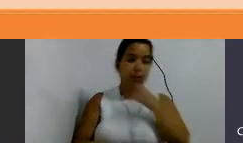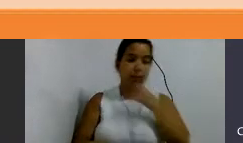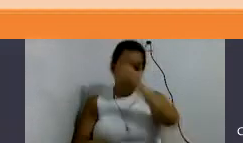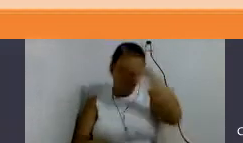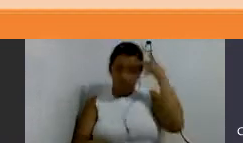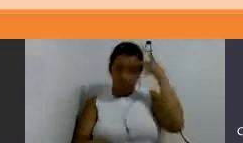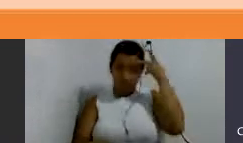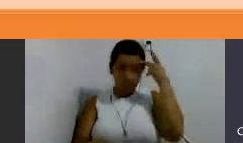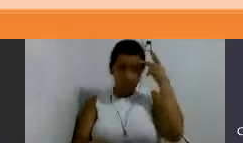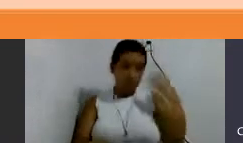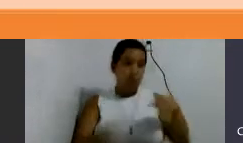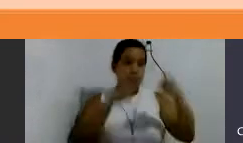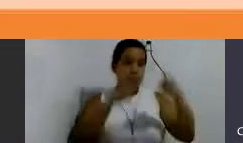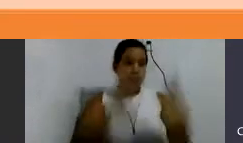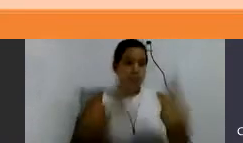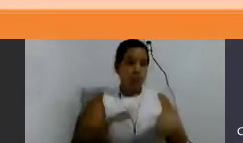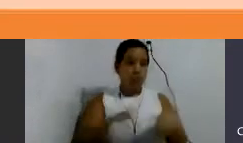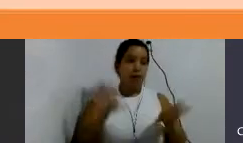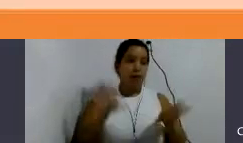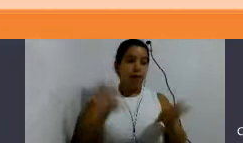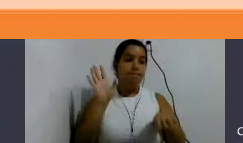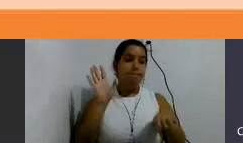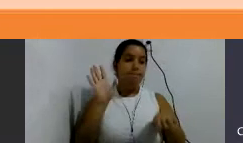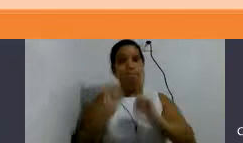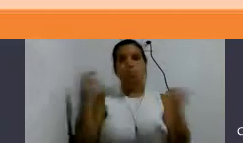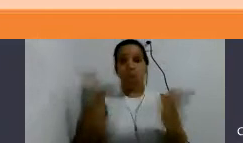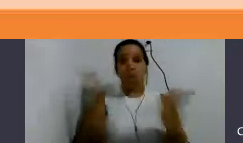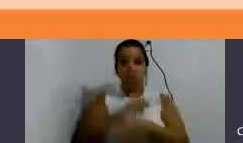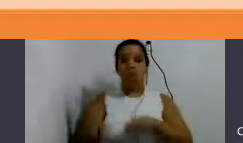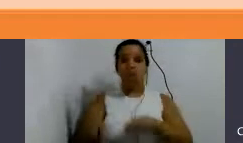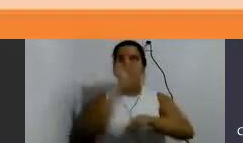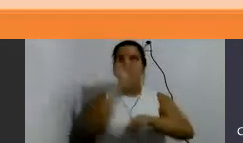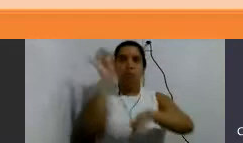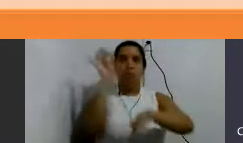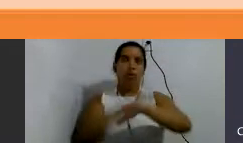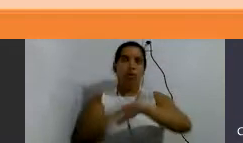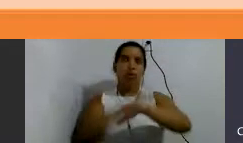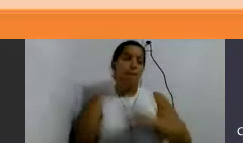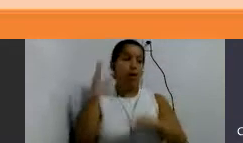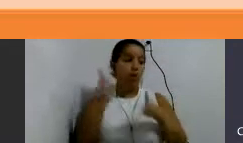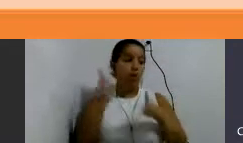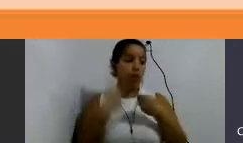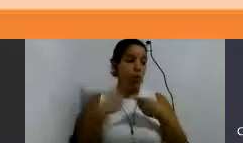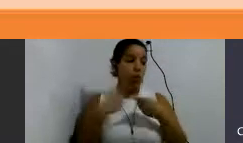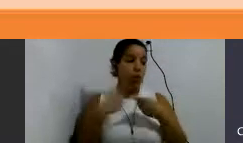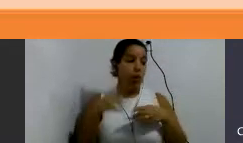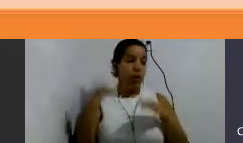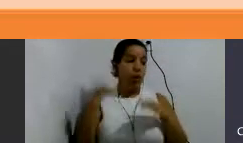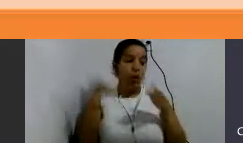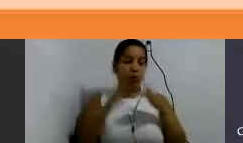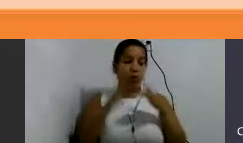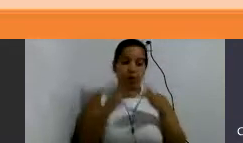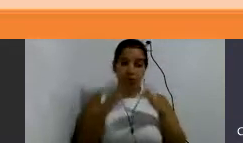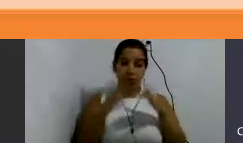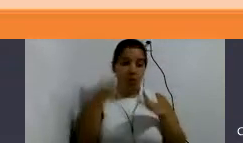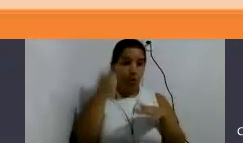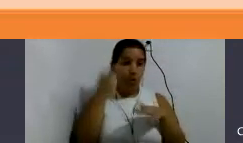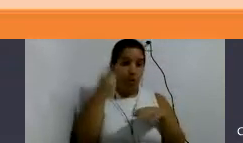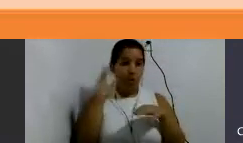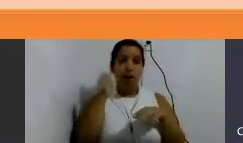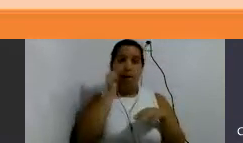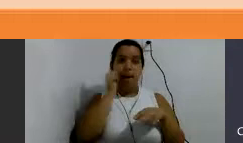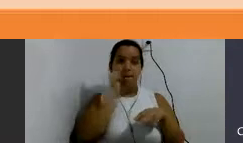tem dentro de um ambiente, mais vetor a gente costuma ter. Sim. Por quê? Porque a gente tem mais chance das fêmeas fazerem um repasto